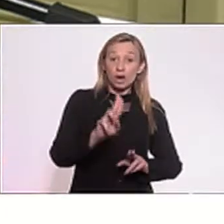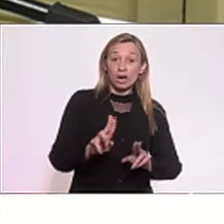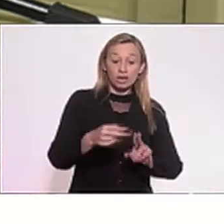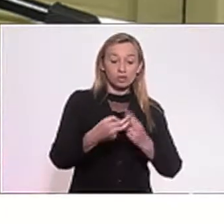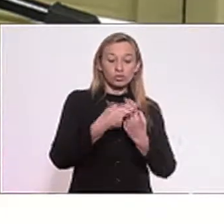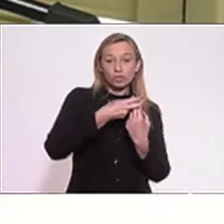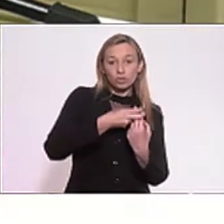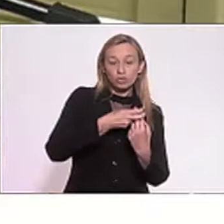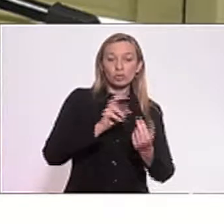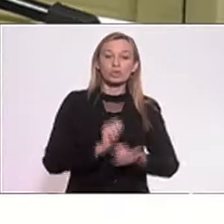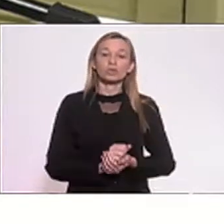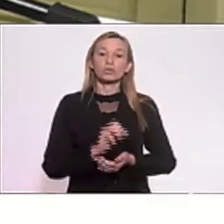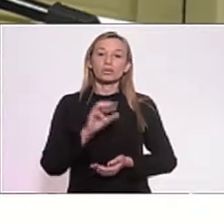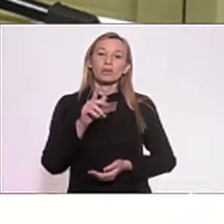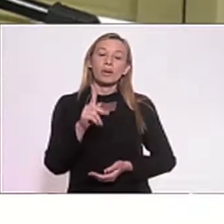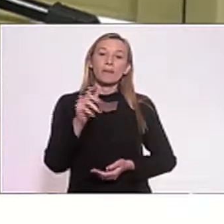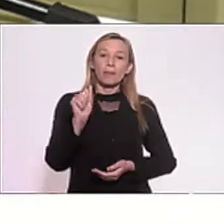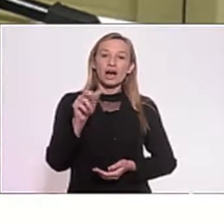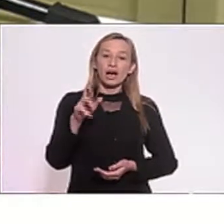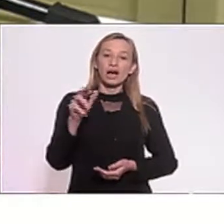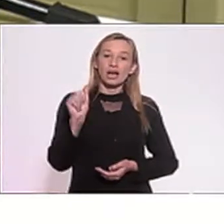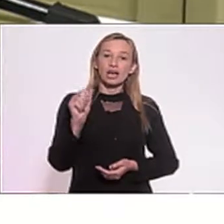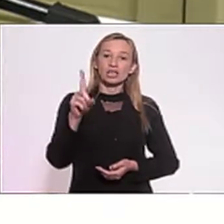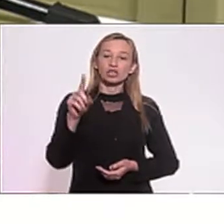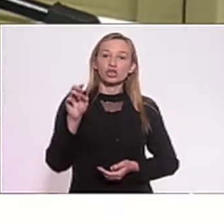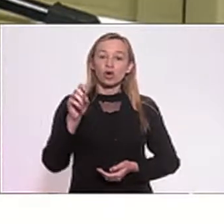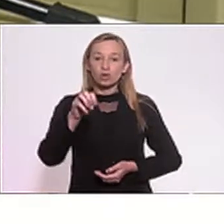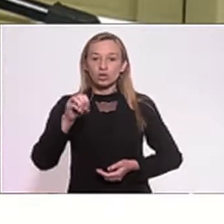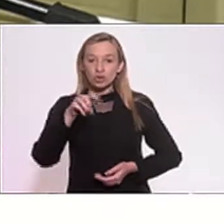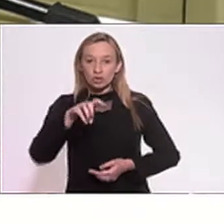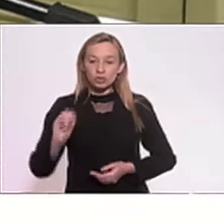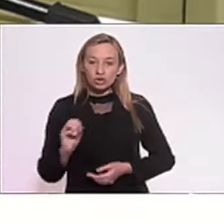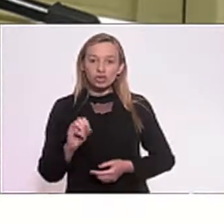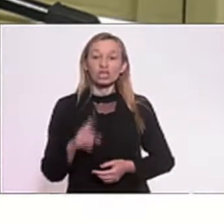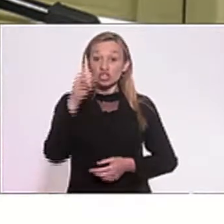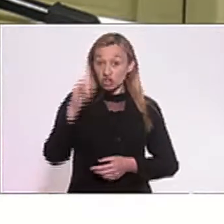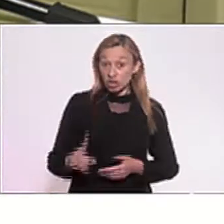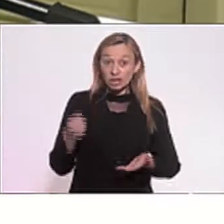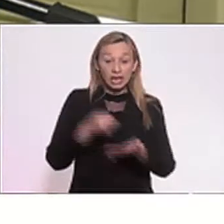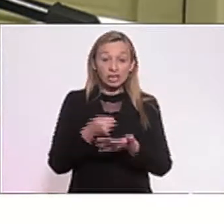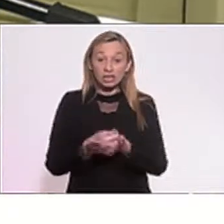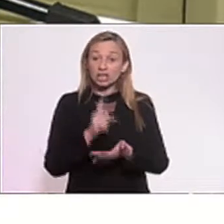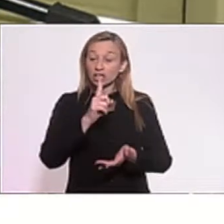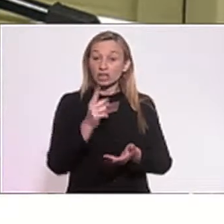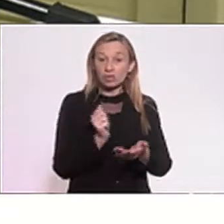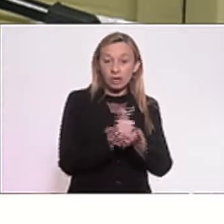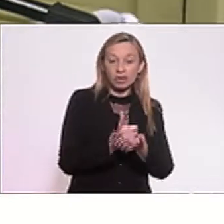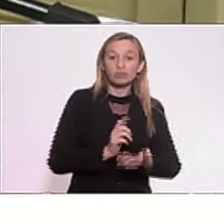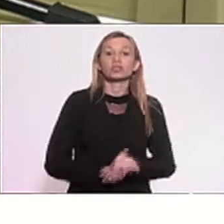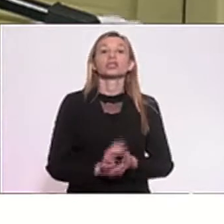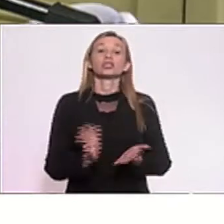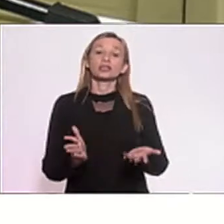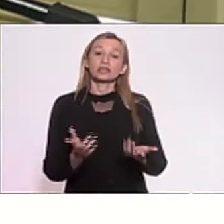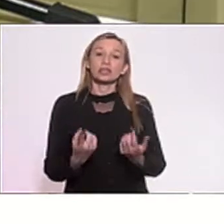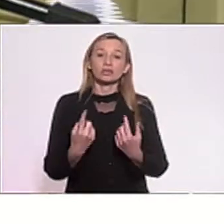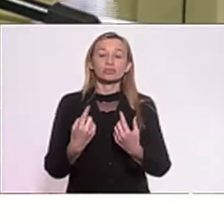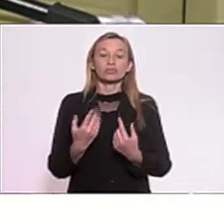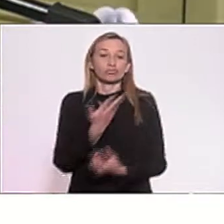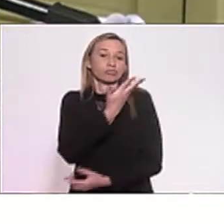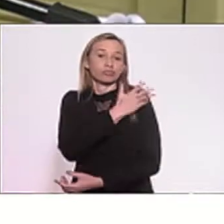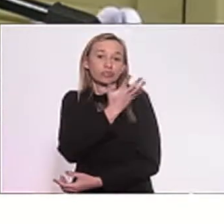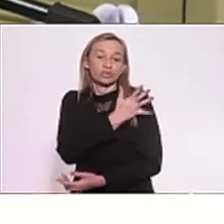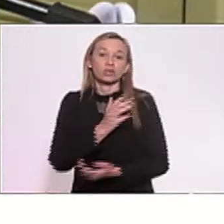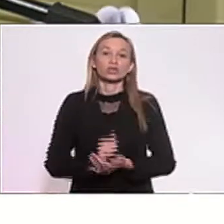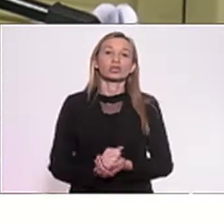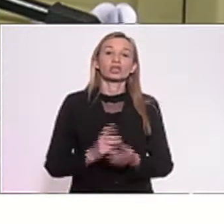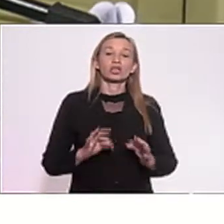um paradoxo de se ter direito garantido, mas não financiado, e à discriminação e ao desamparo que isso